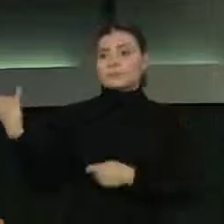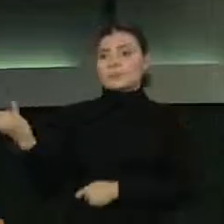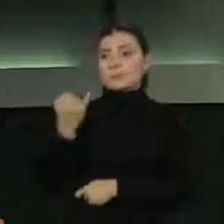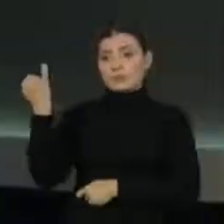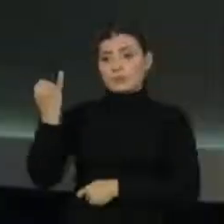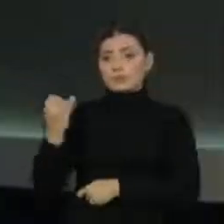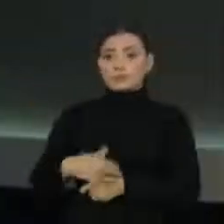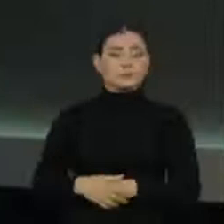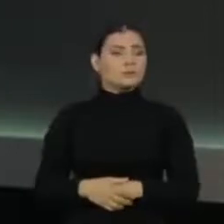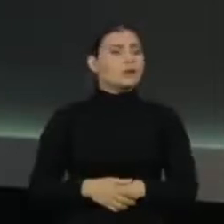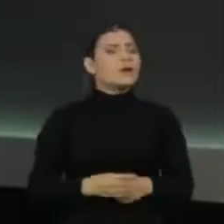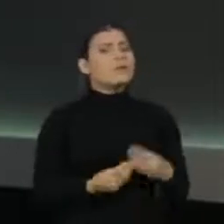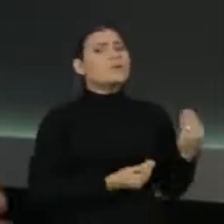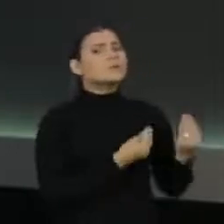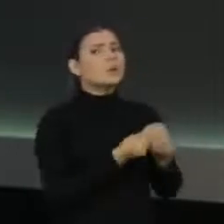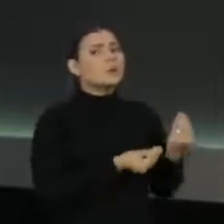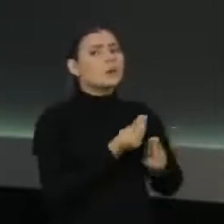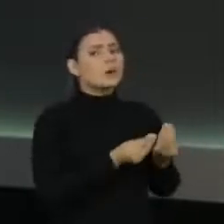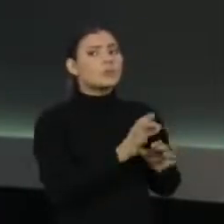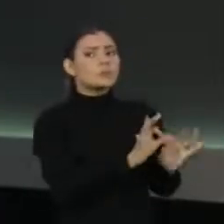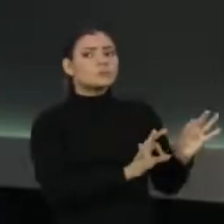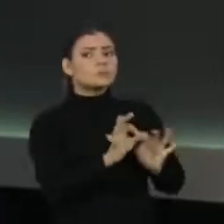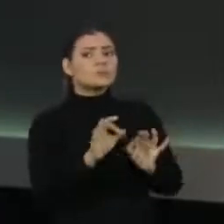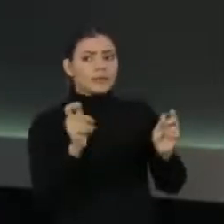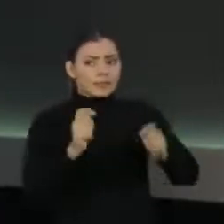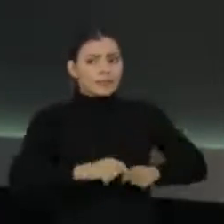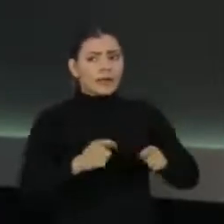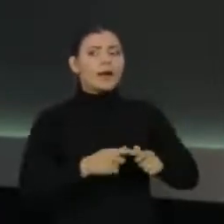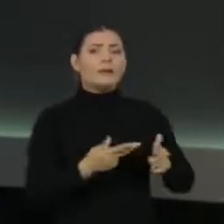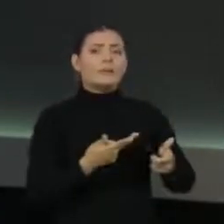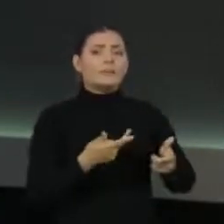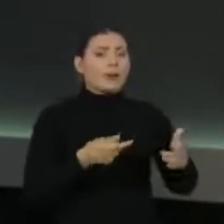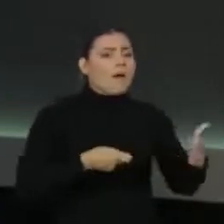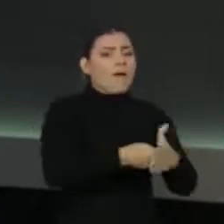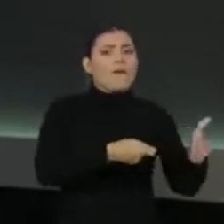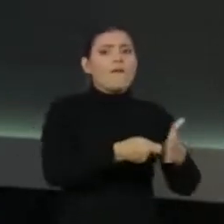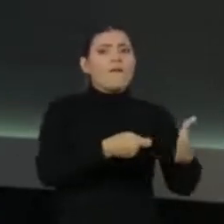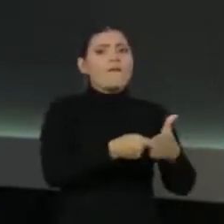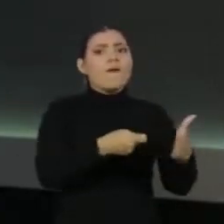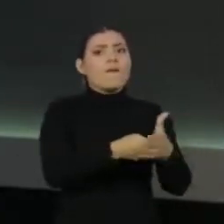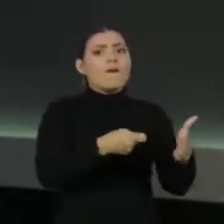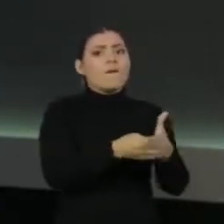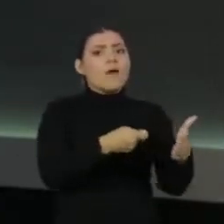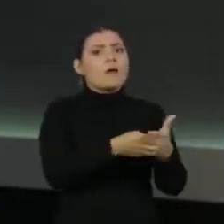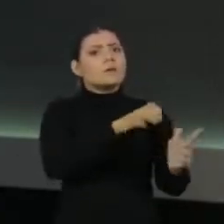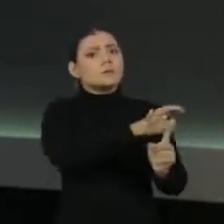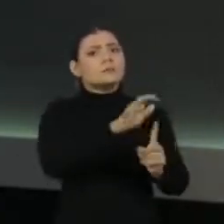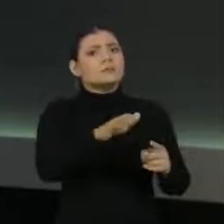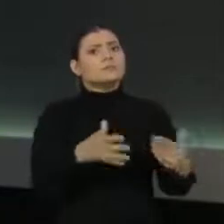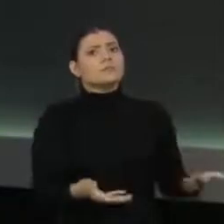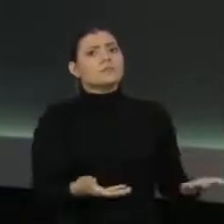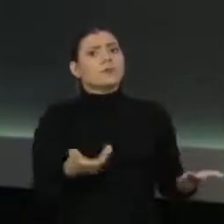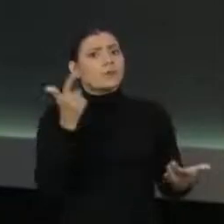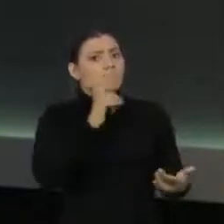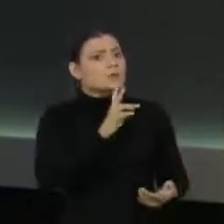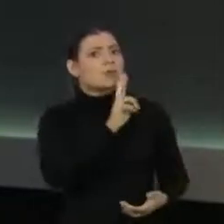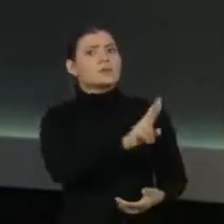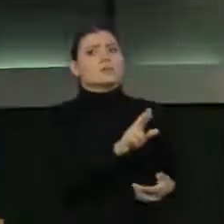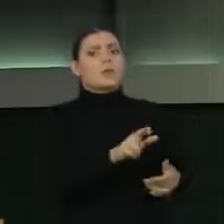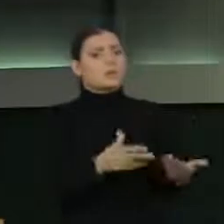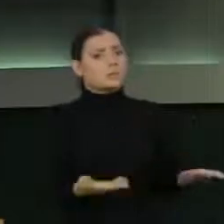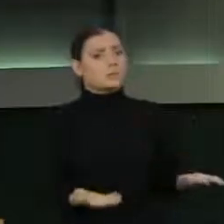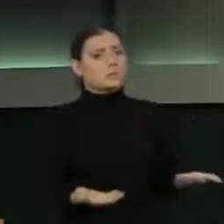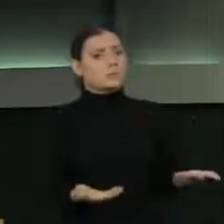importante. E de que forma organizada é possível fazer para pressionar realmente o resultado dessas